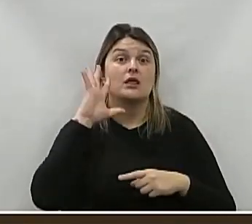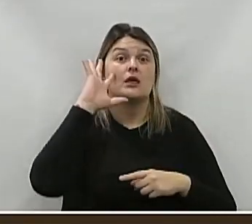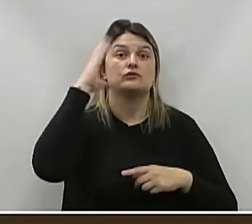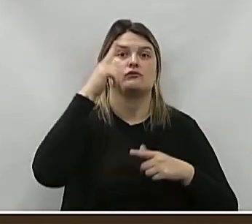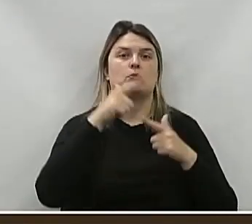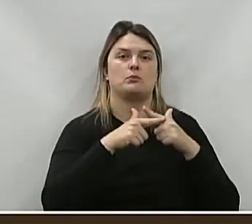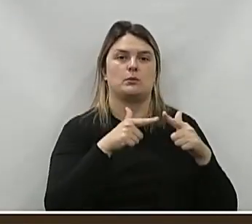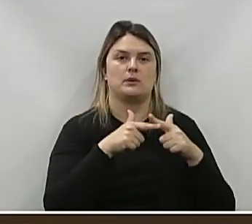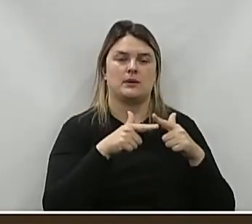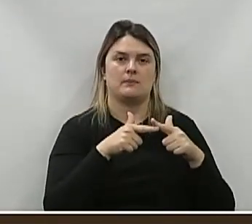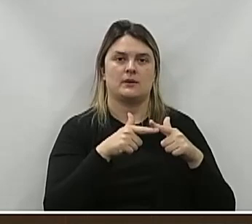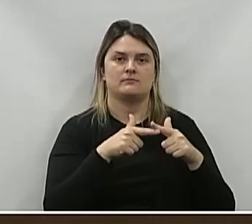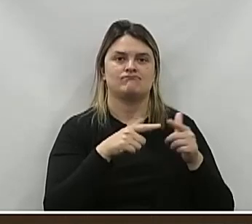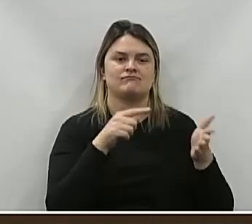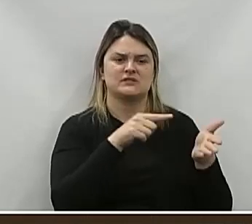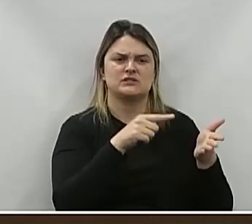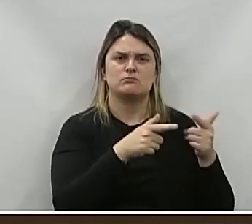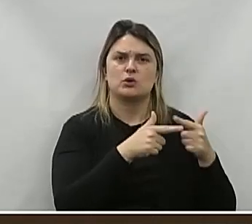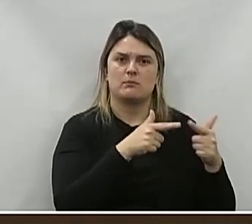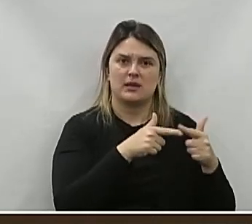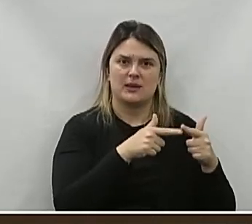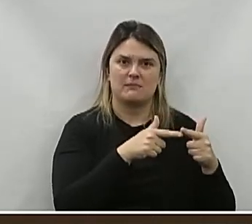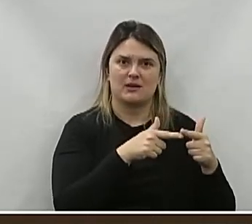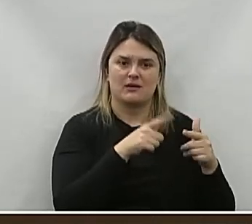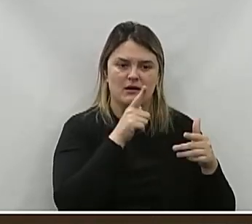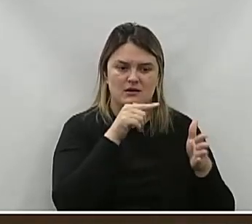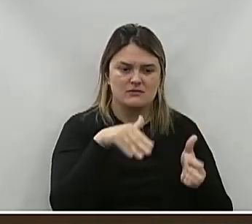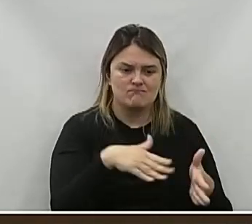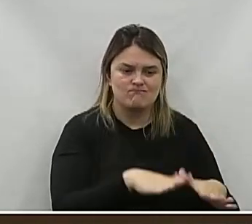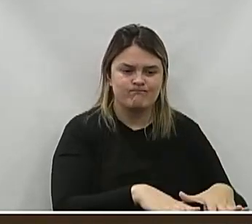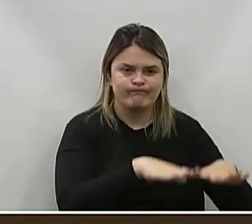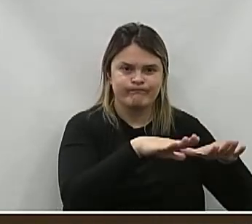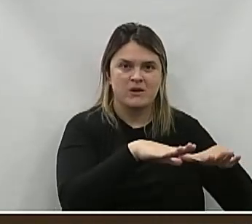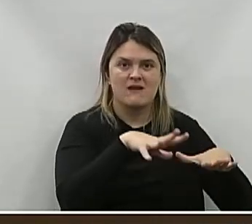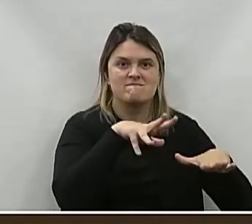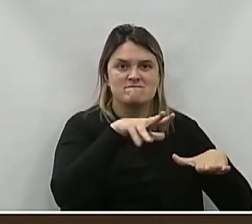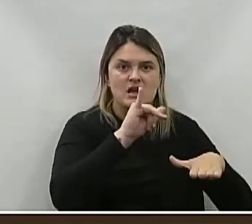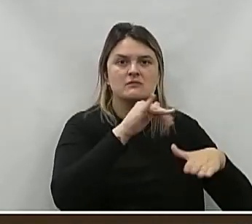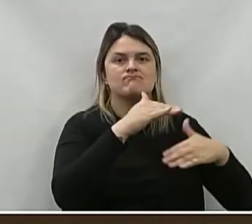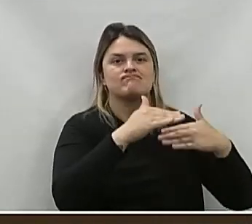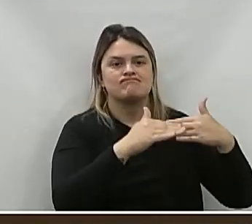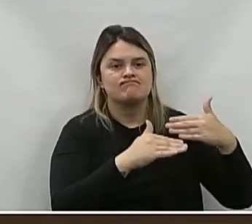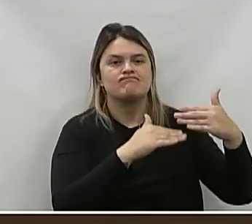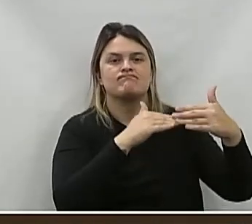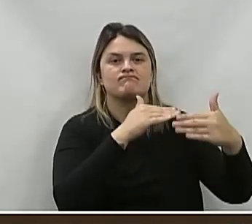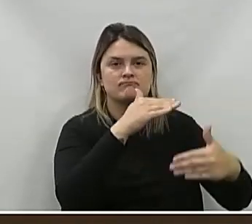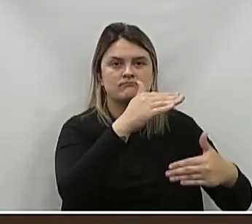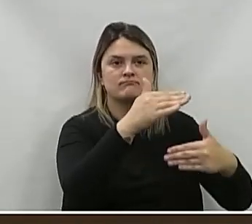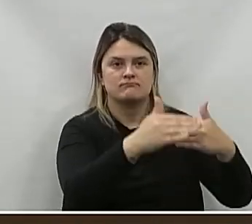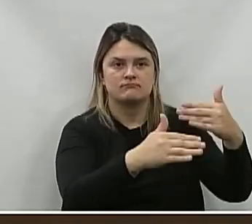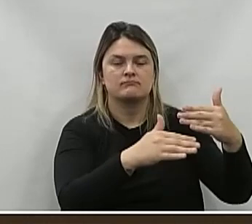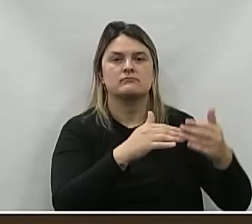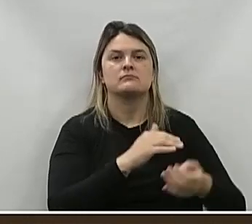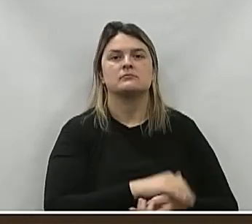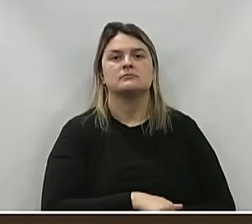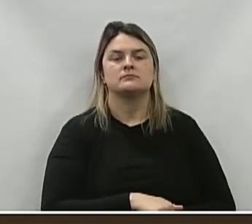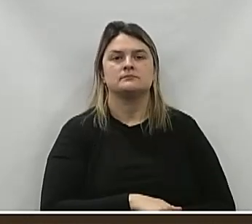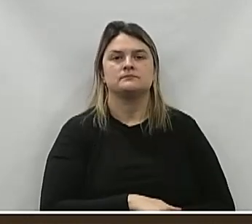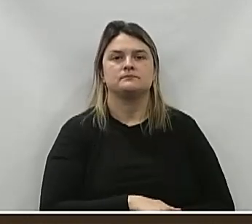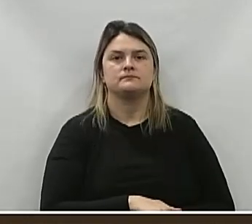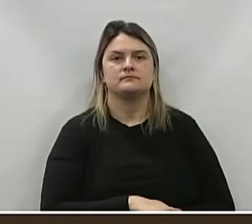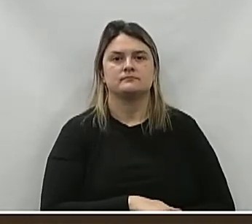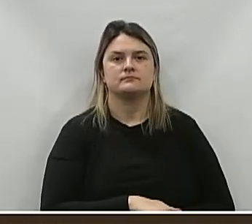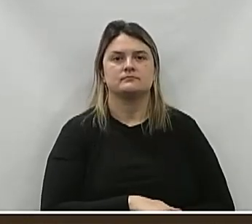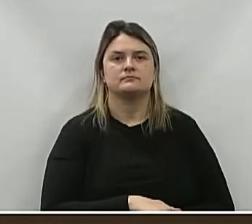problema Esse problema não sei se vão conseguir resolver mas que vai dar um andamento nessa nessa